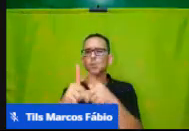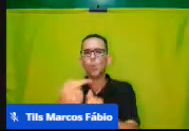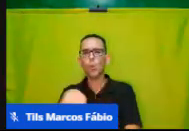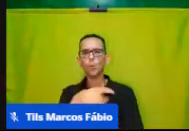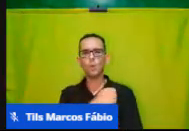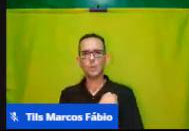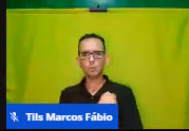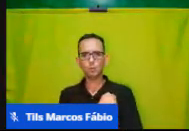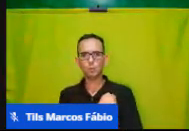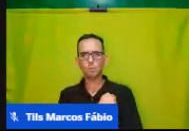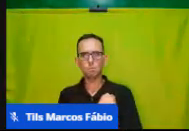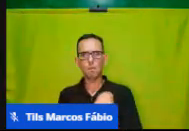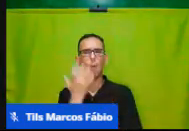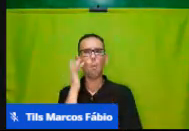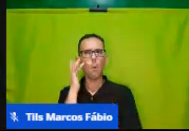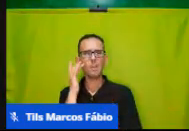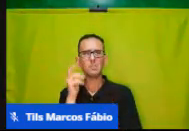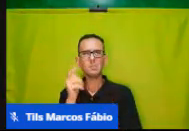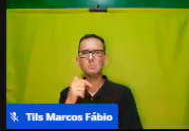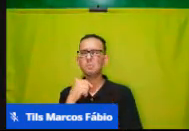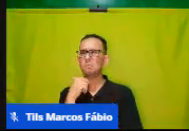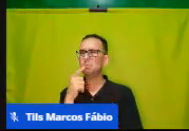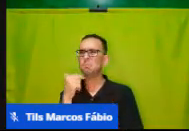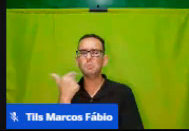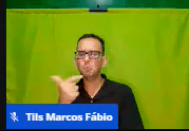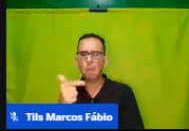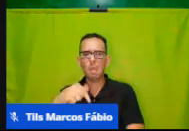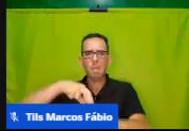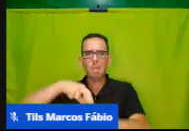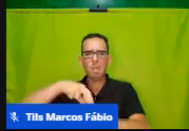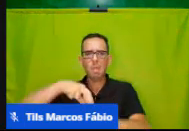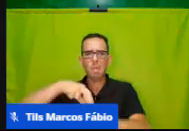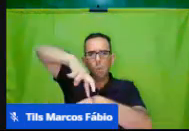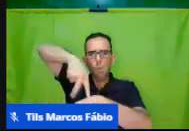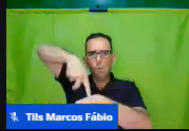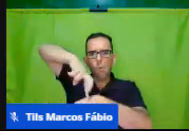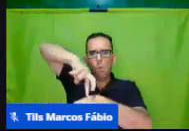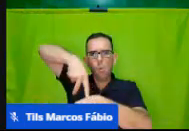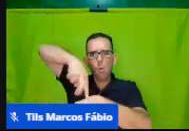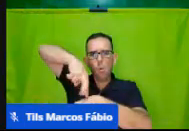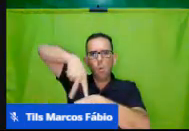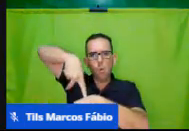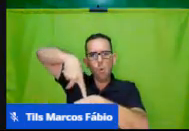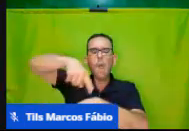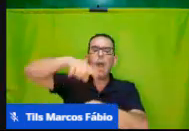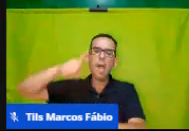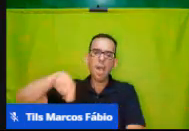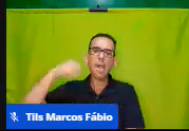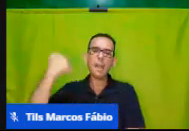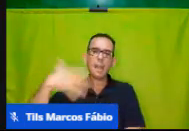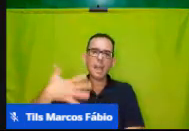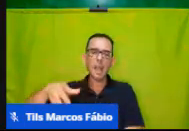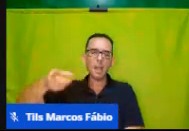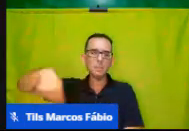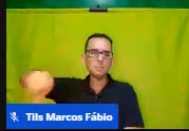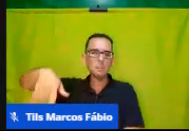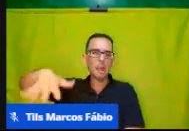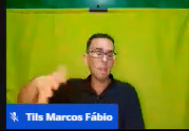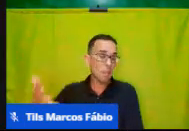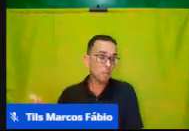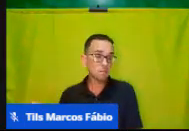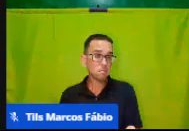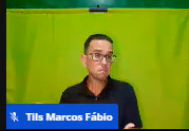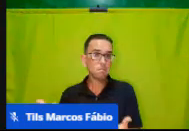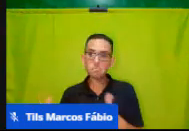maioria deles, não tem compasso, né, o compasso já é um instrumento que é um pouquinho mais caro para eles, né, ele não vem no